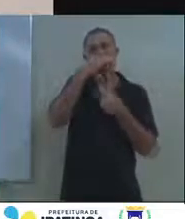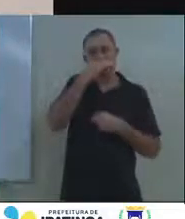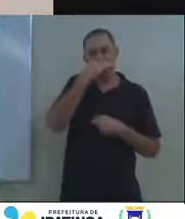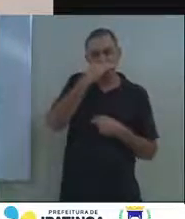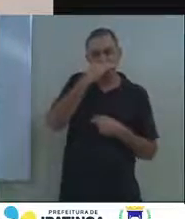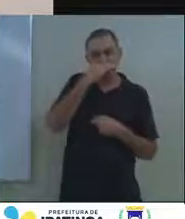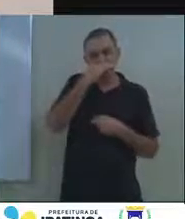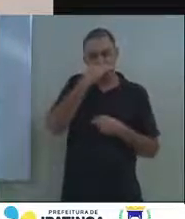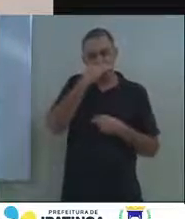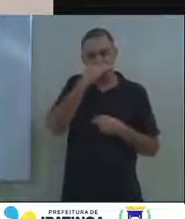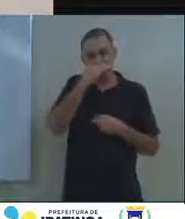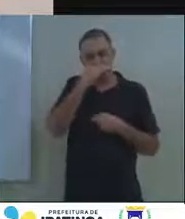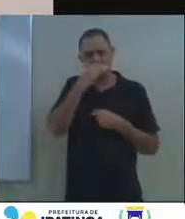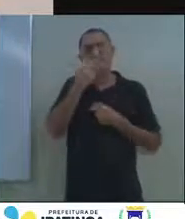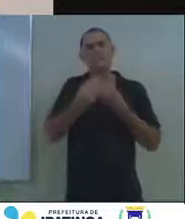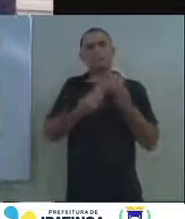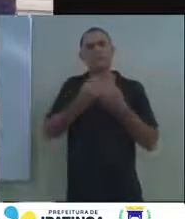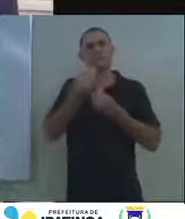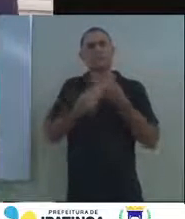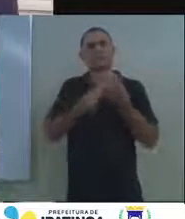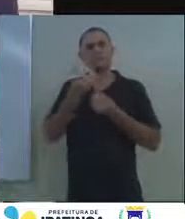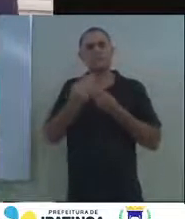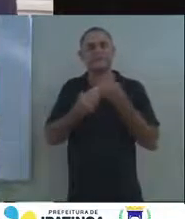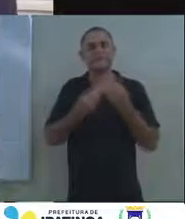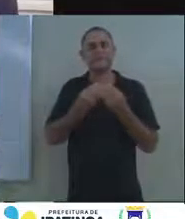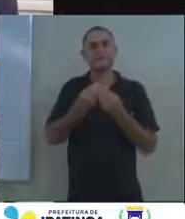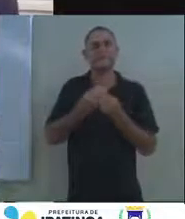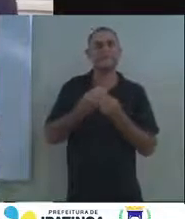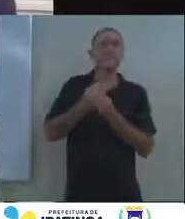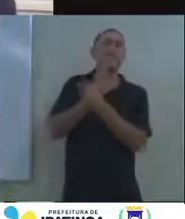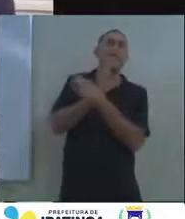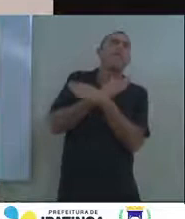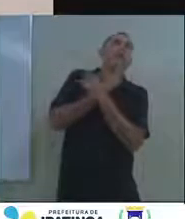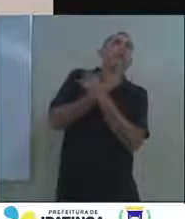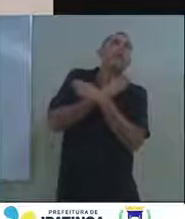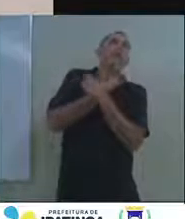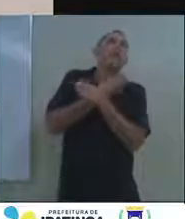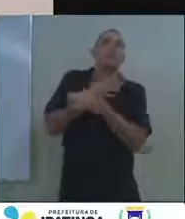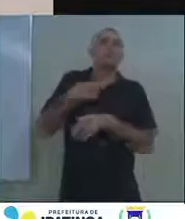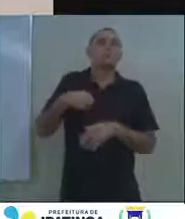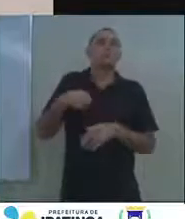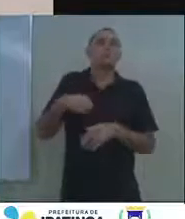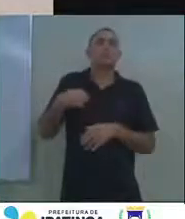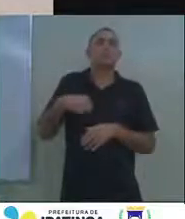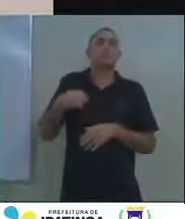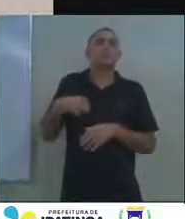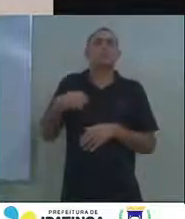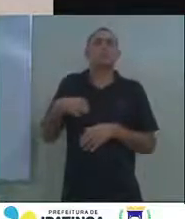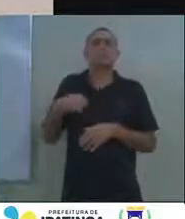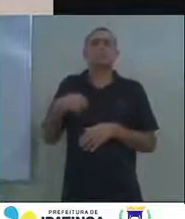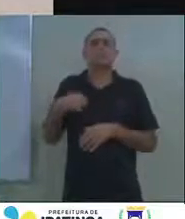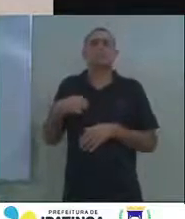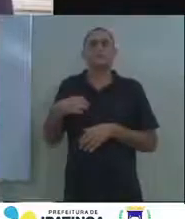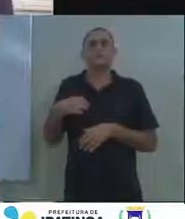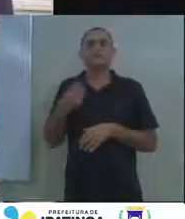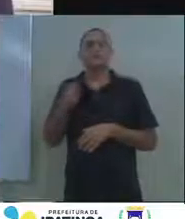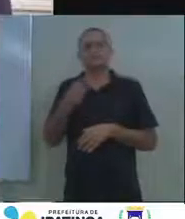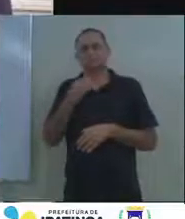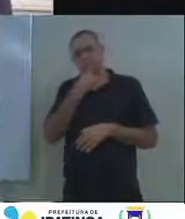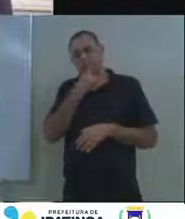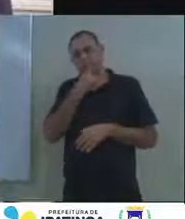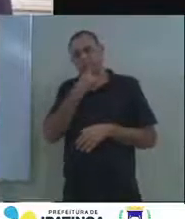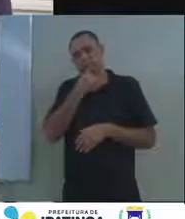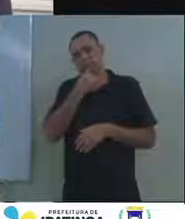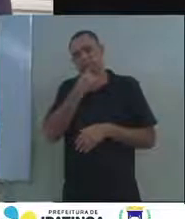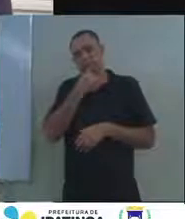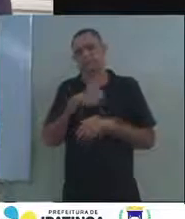Eu tô aqui super distraído. Distraído e chateado, né? É, eu tô bem chateado mesmo. E